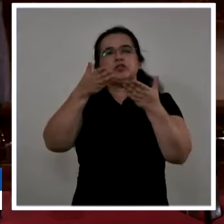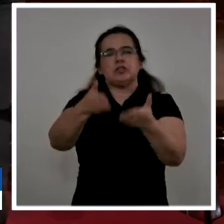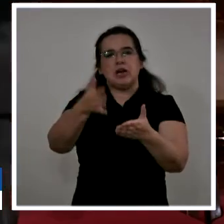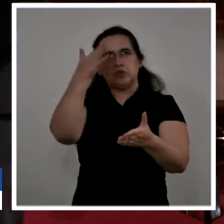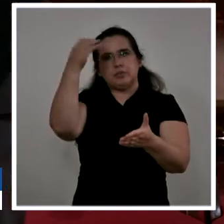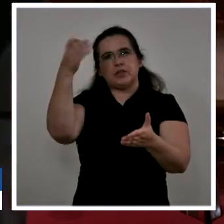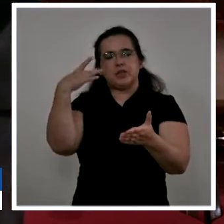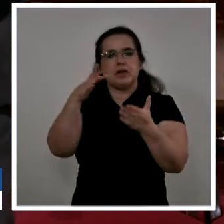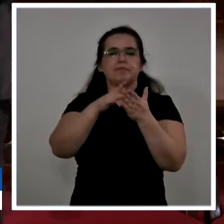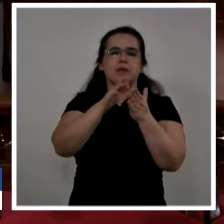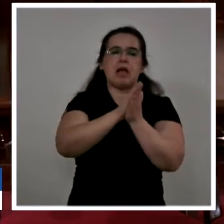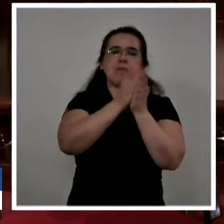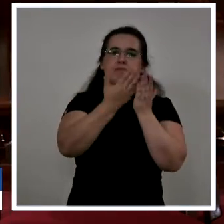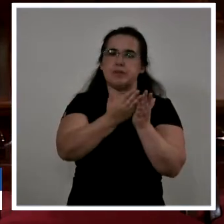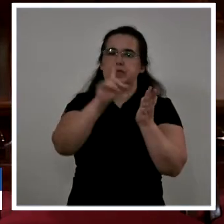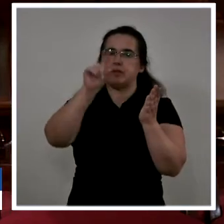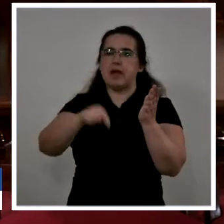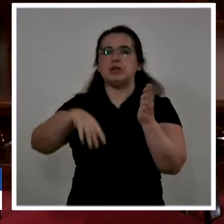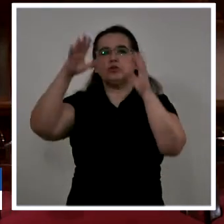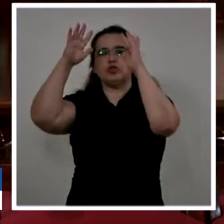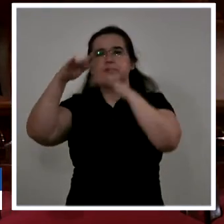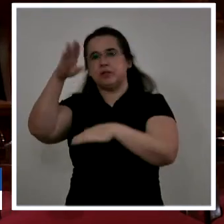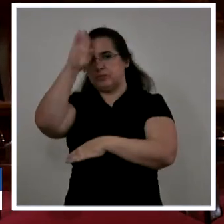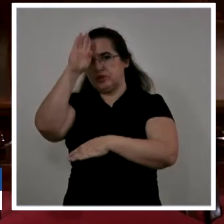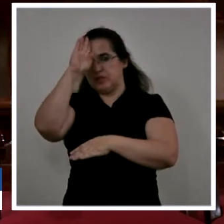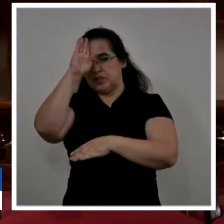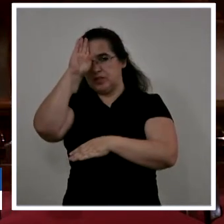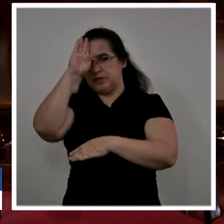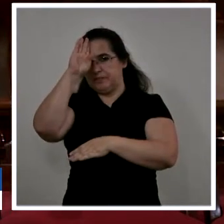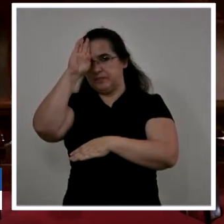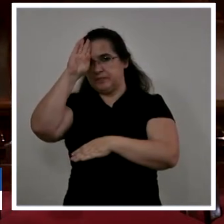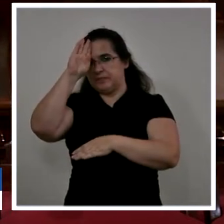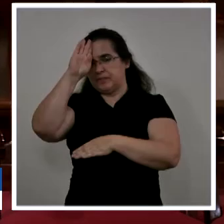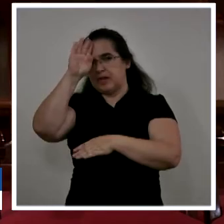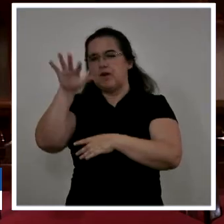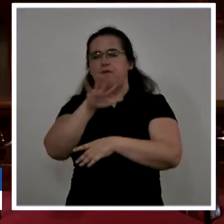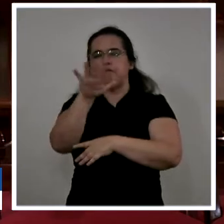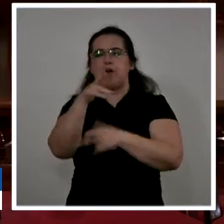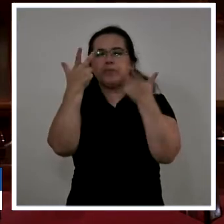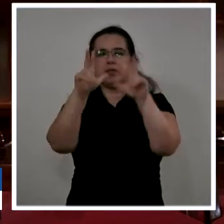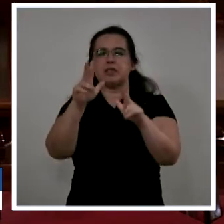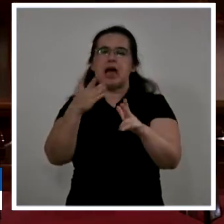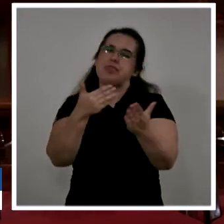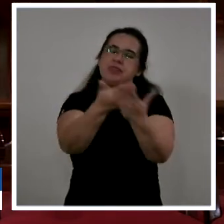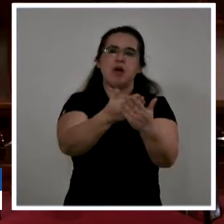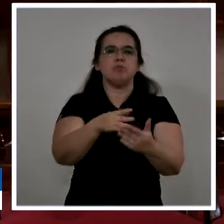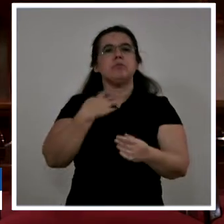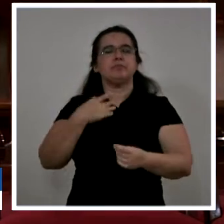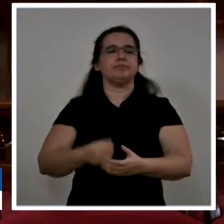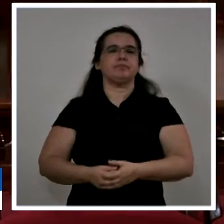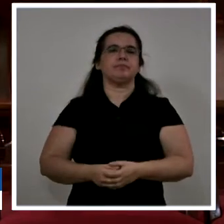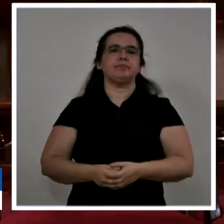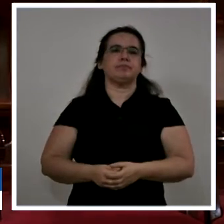a Bíblia e o espírito de profecia give us a formula for freedom. Nos dão uma fórmula para a liberdade. Freedom from